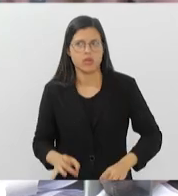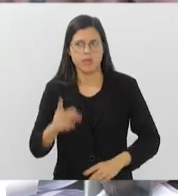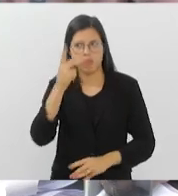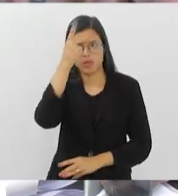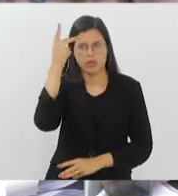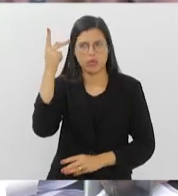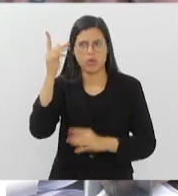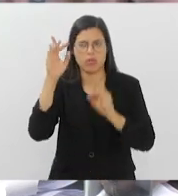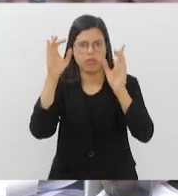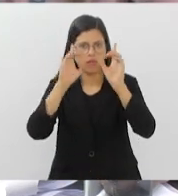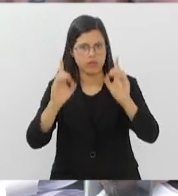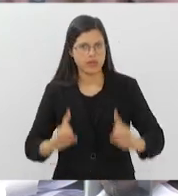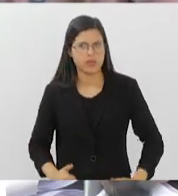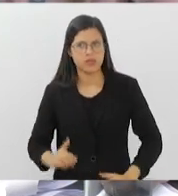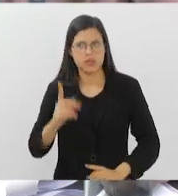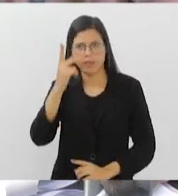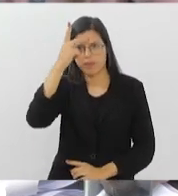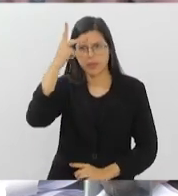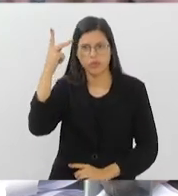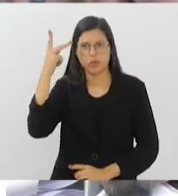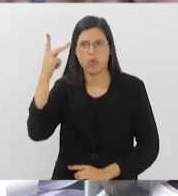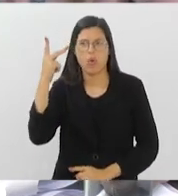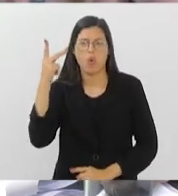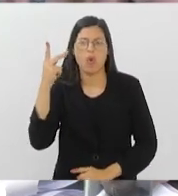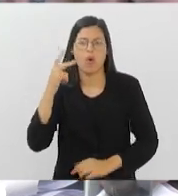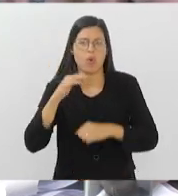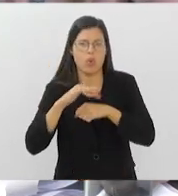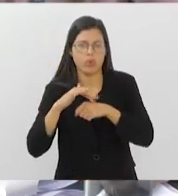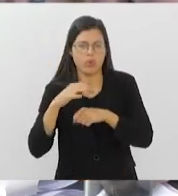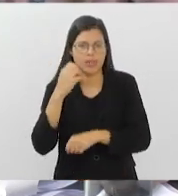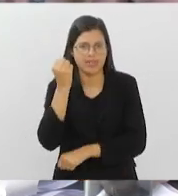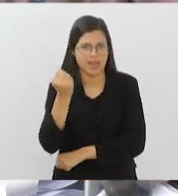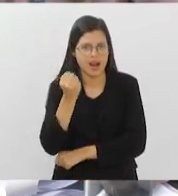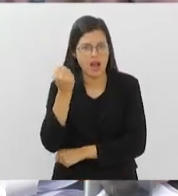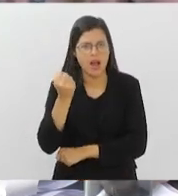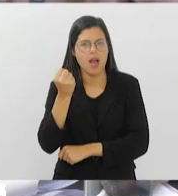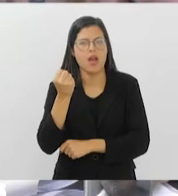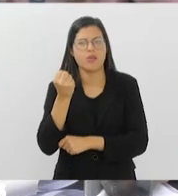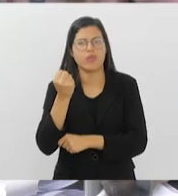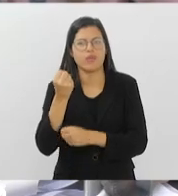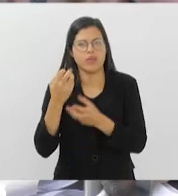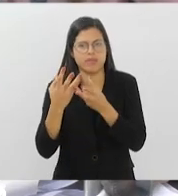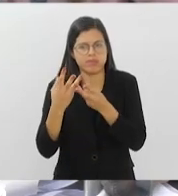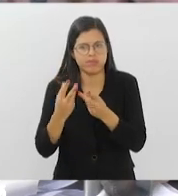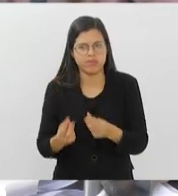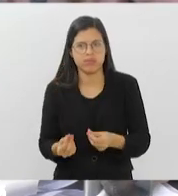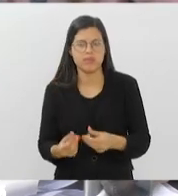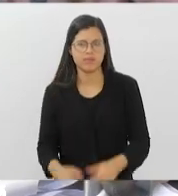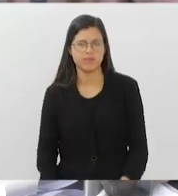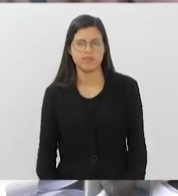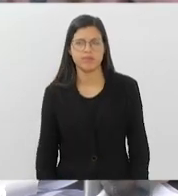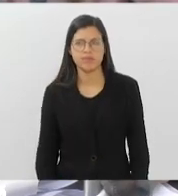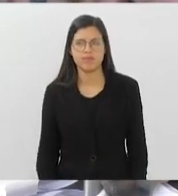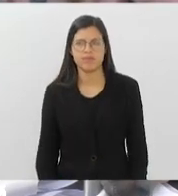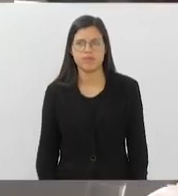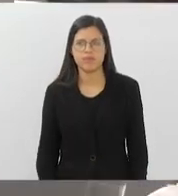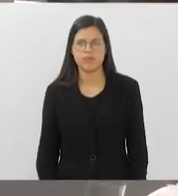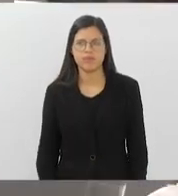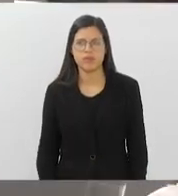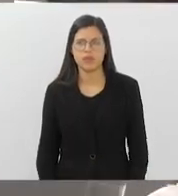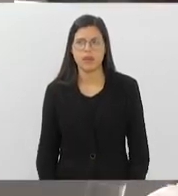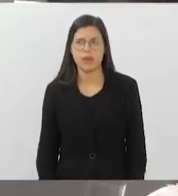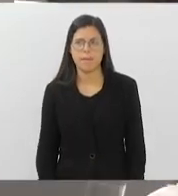deficiência, pessoas com doenças graves, degenerativas, etc. Ponto. Já fica enxuto e cabe... Se permite uma parte, a minha